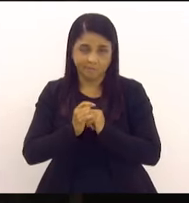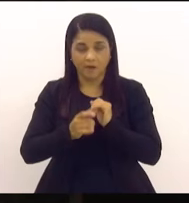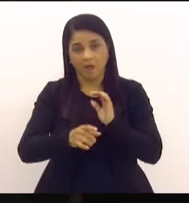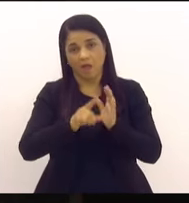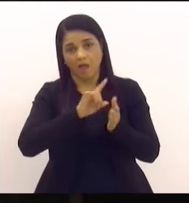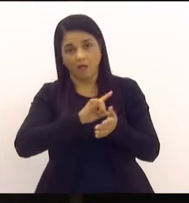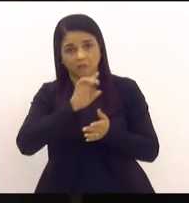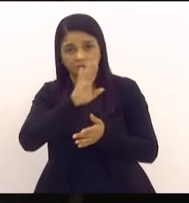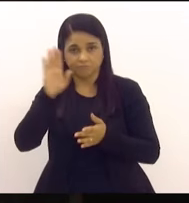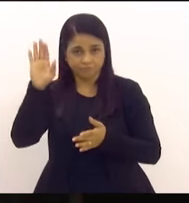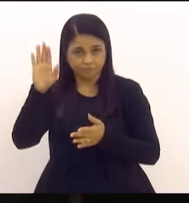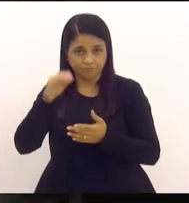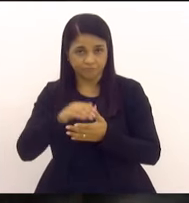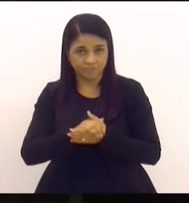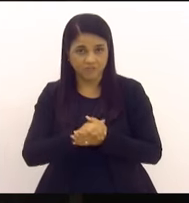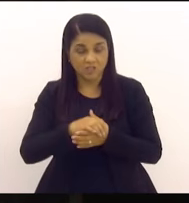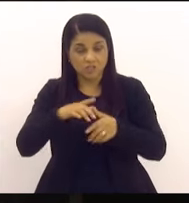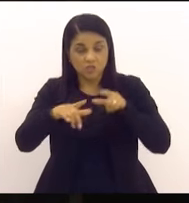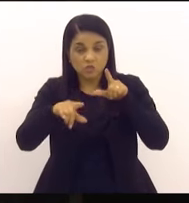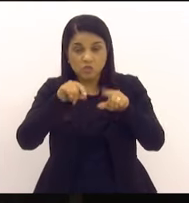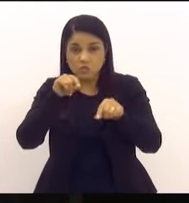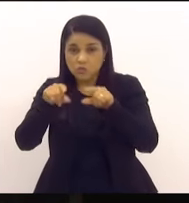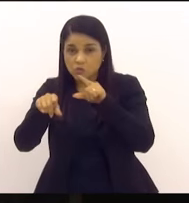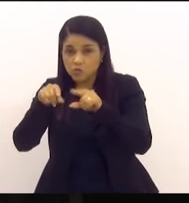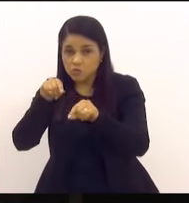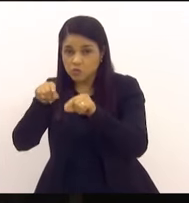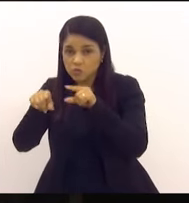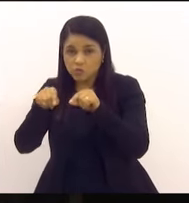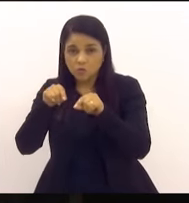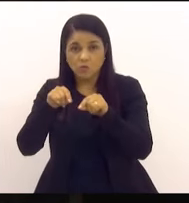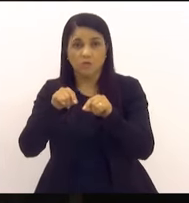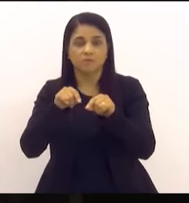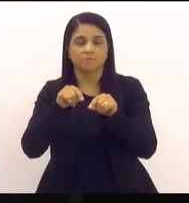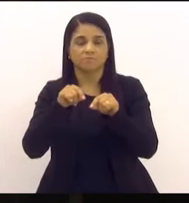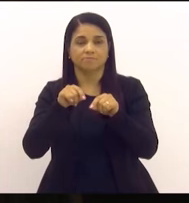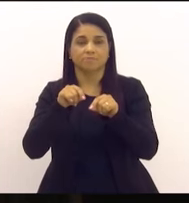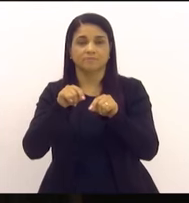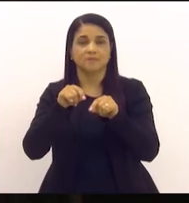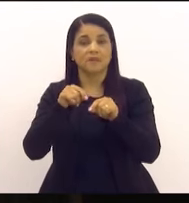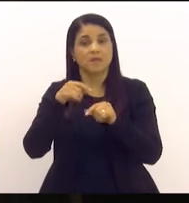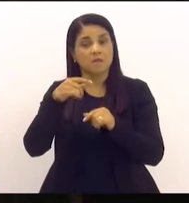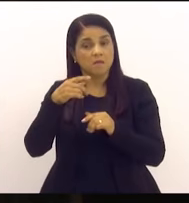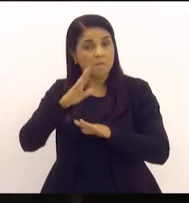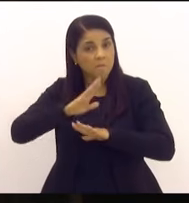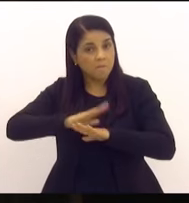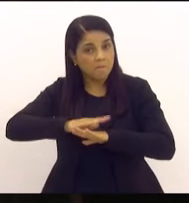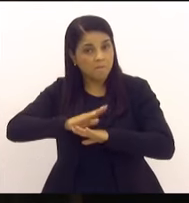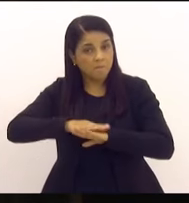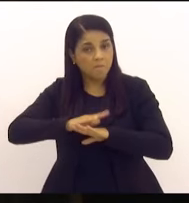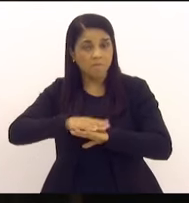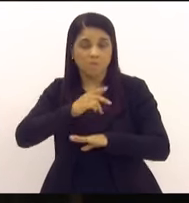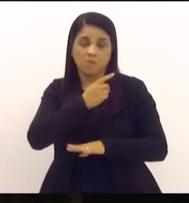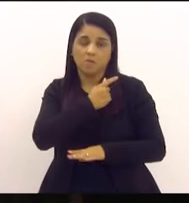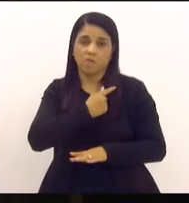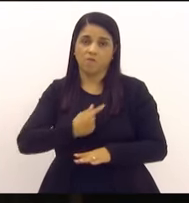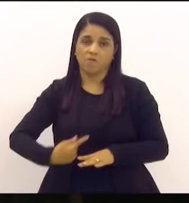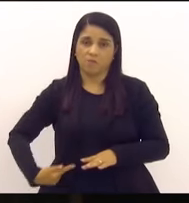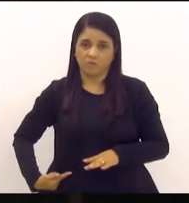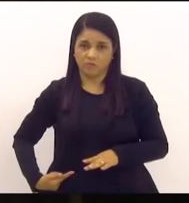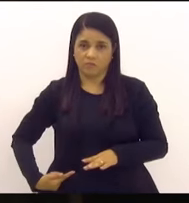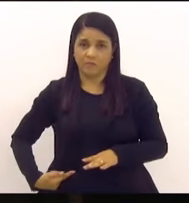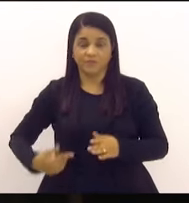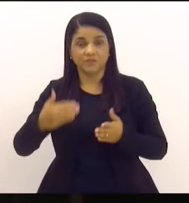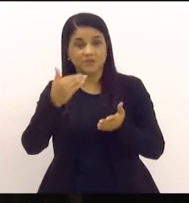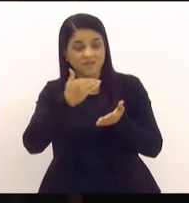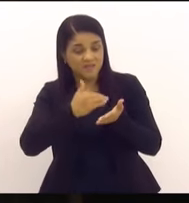Esta função de escolha pertence exclusivamente a ele. Essa função de